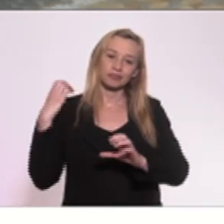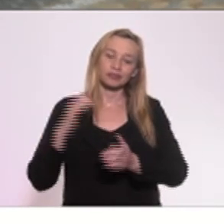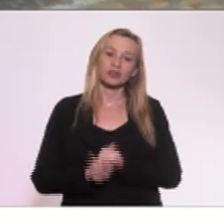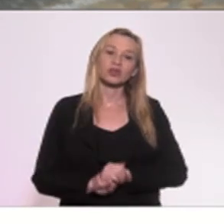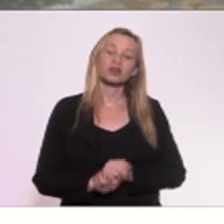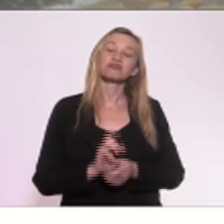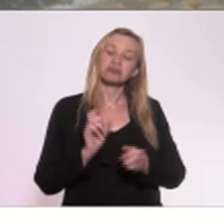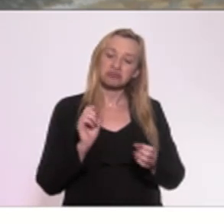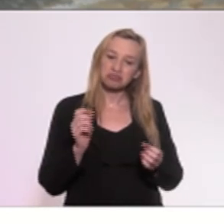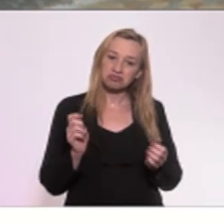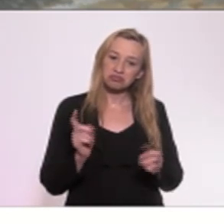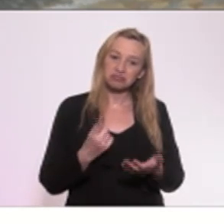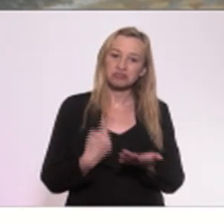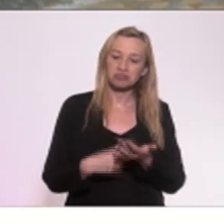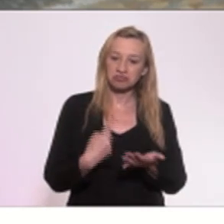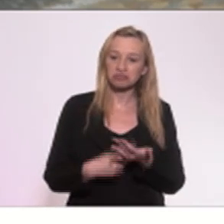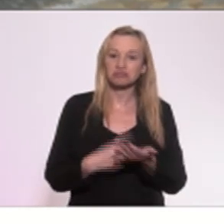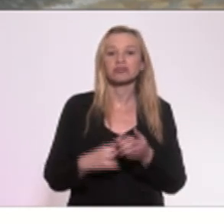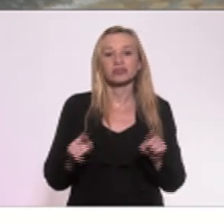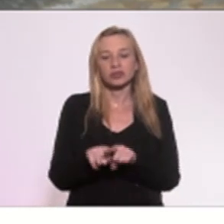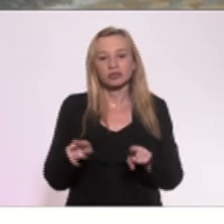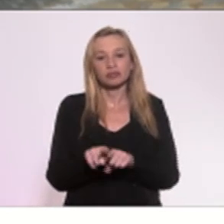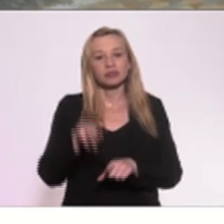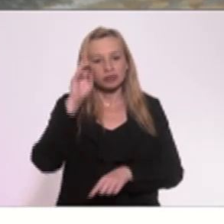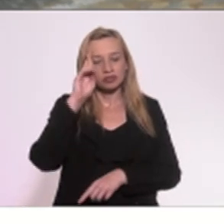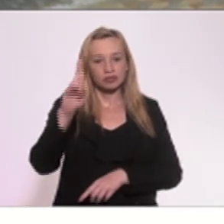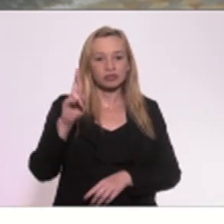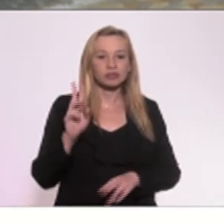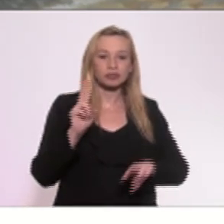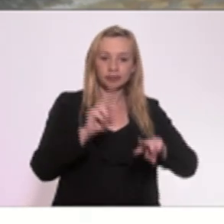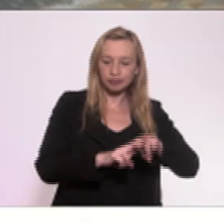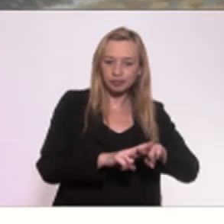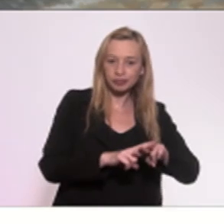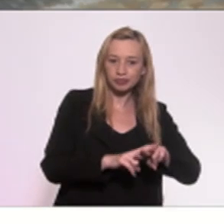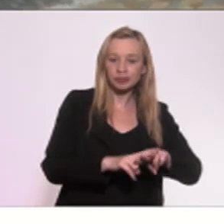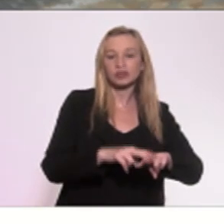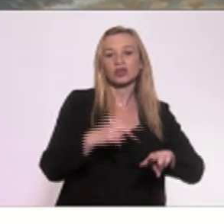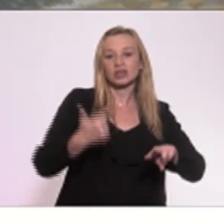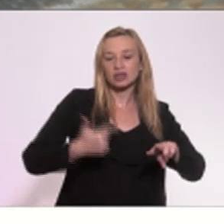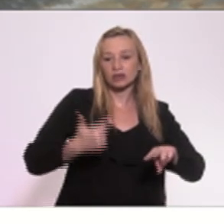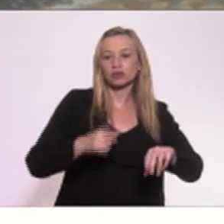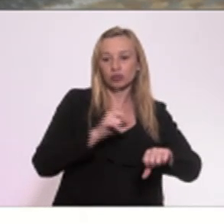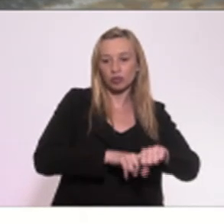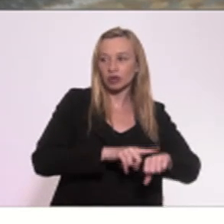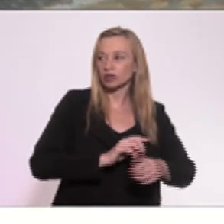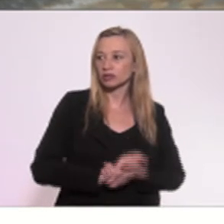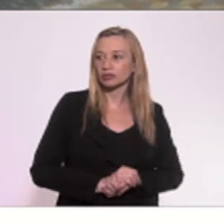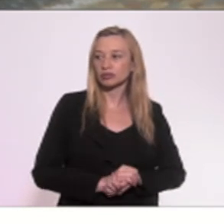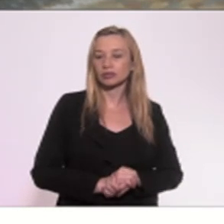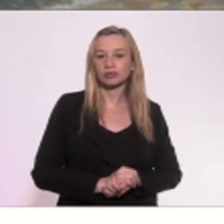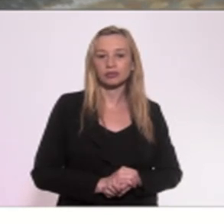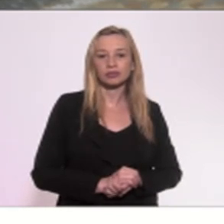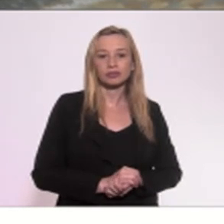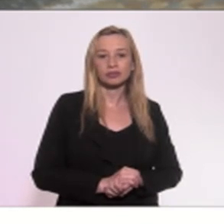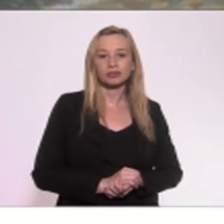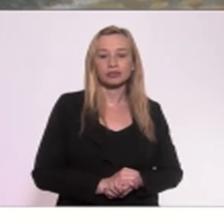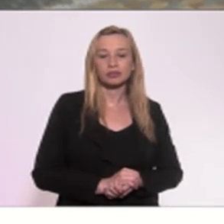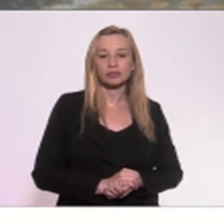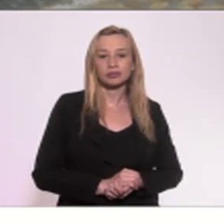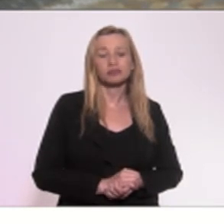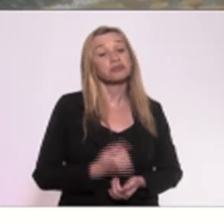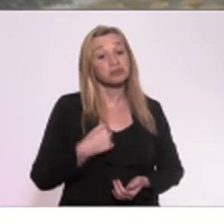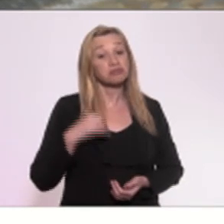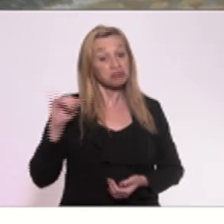Eu concordo também com Vossa Excelência com relação à prisão na segunda instância, né? Concordo plenamente. E